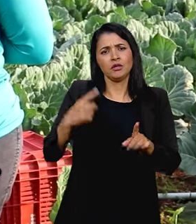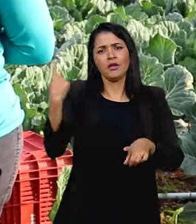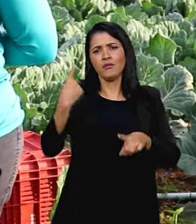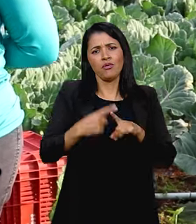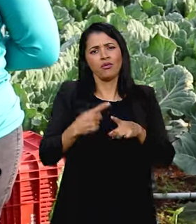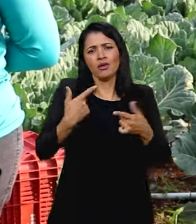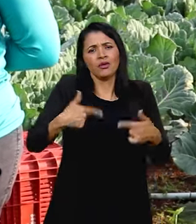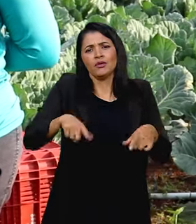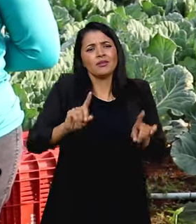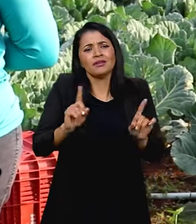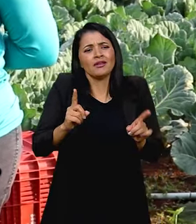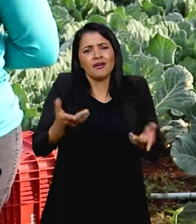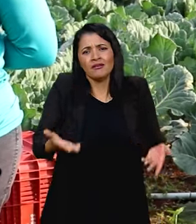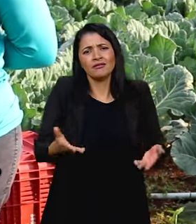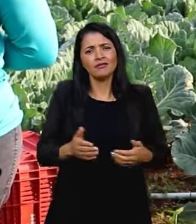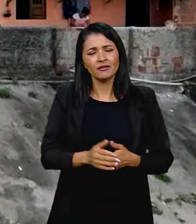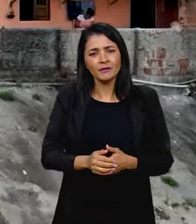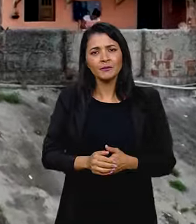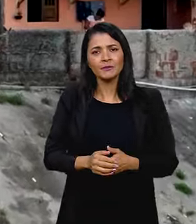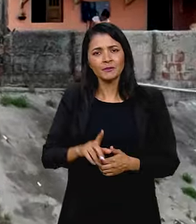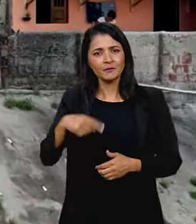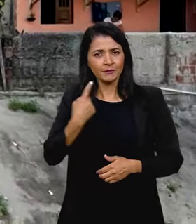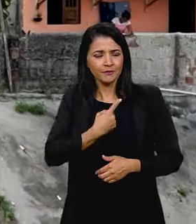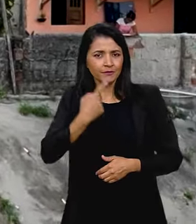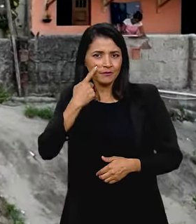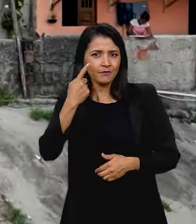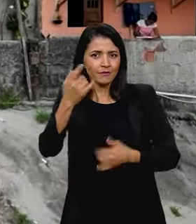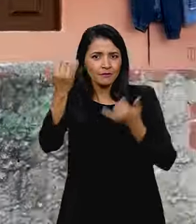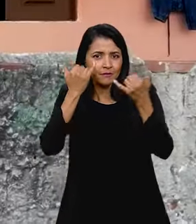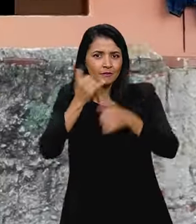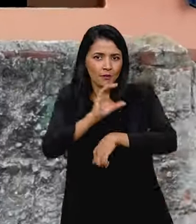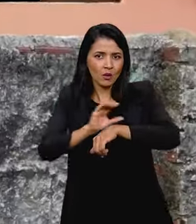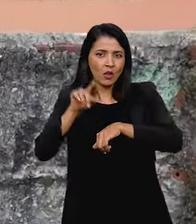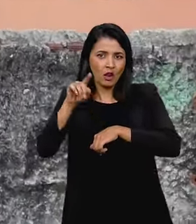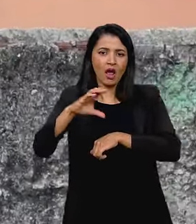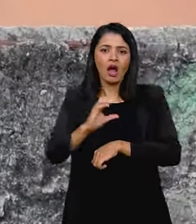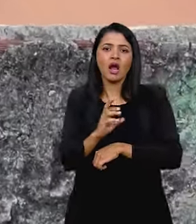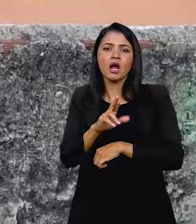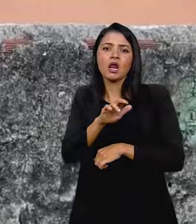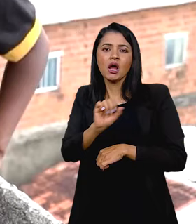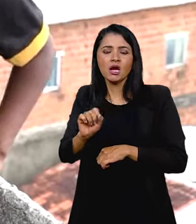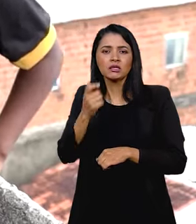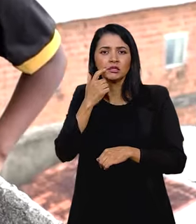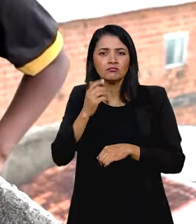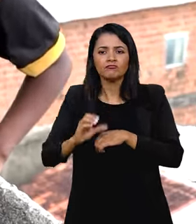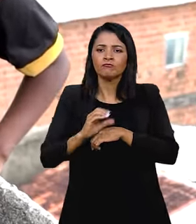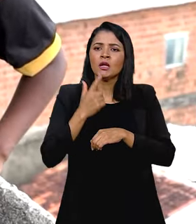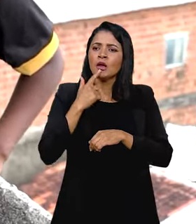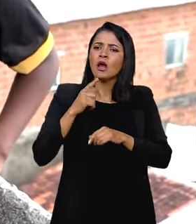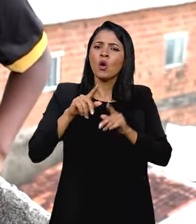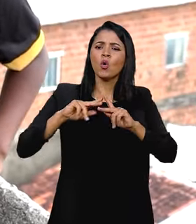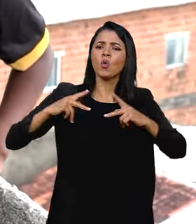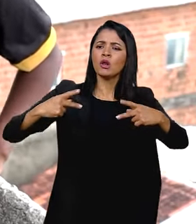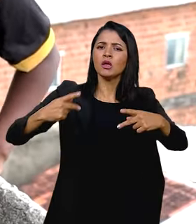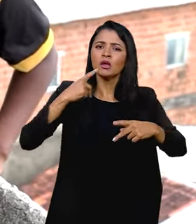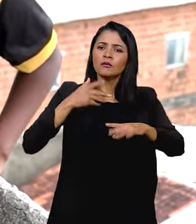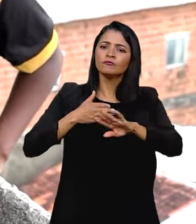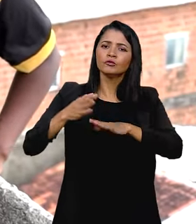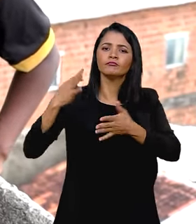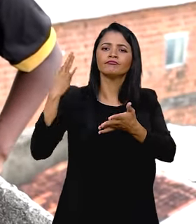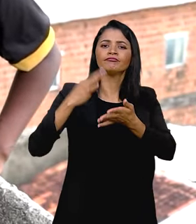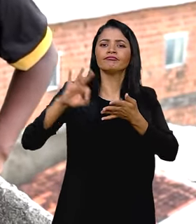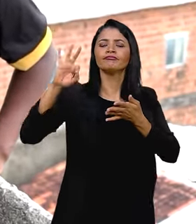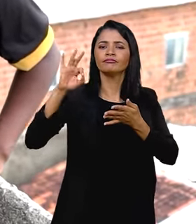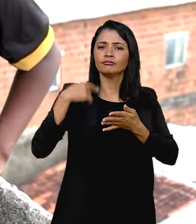bolsa família porque achava que não precisar né eu fiquei sabendo desse curso através do Instagram do Crash aí eu tinha um link lá